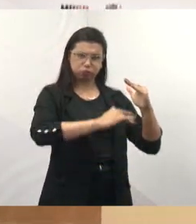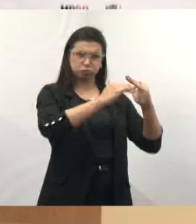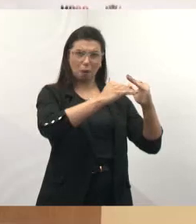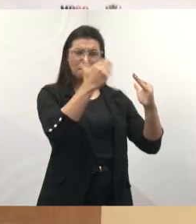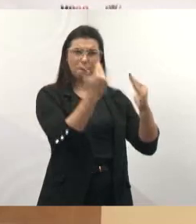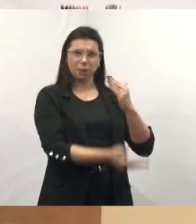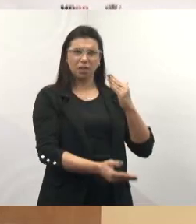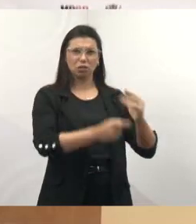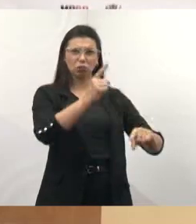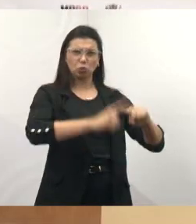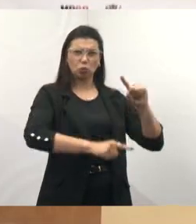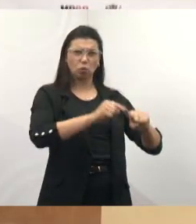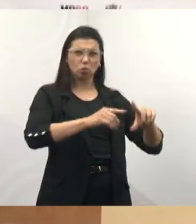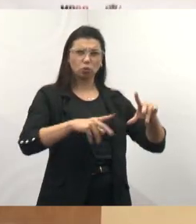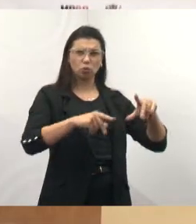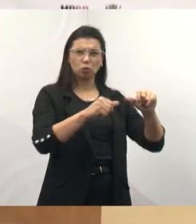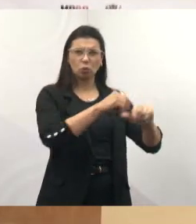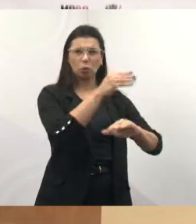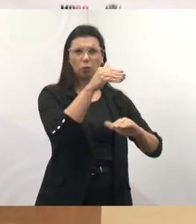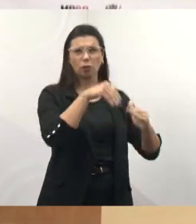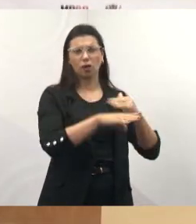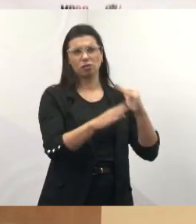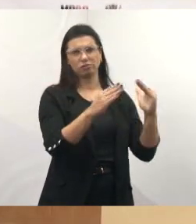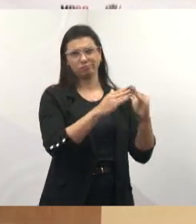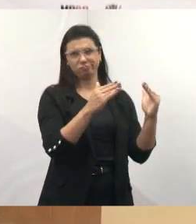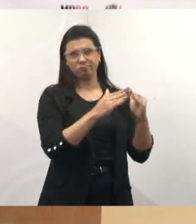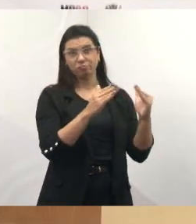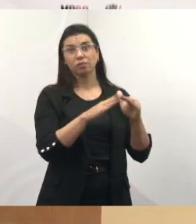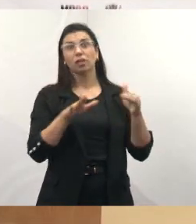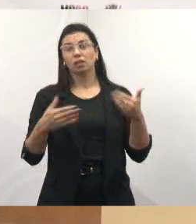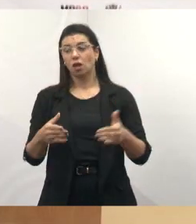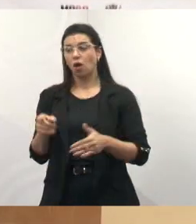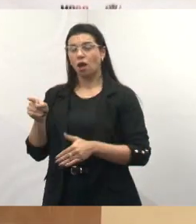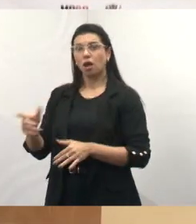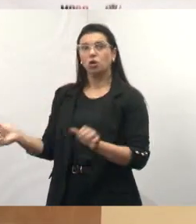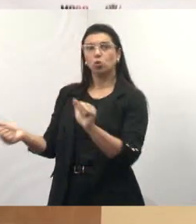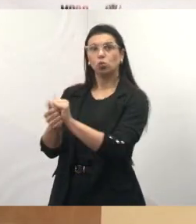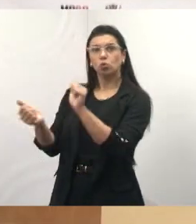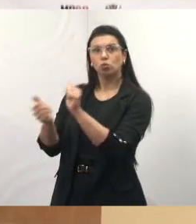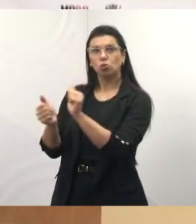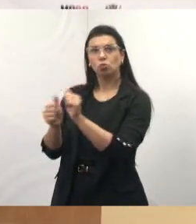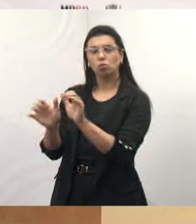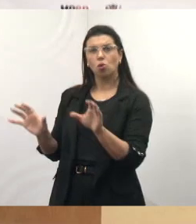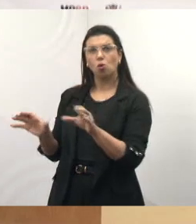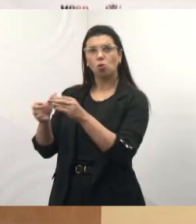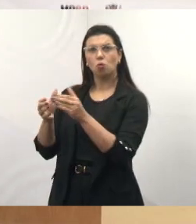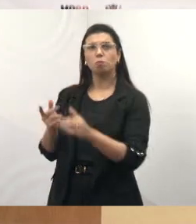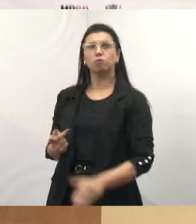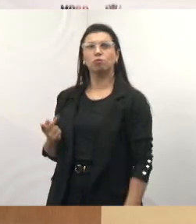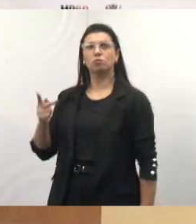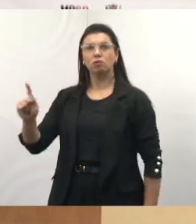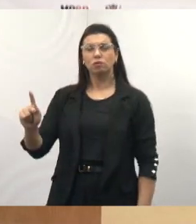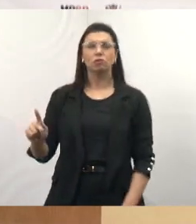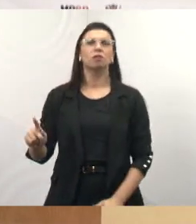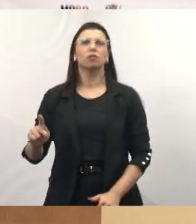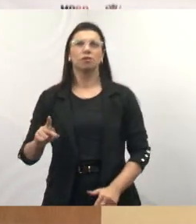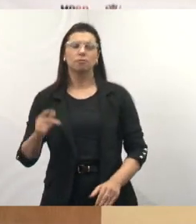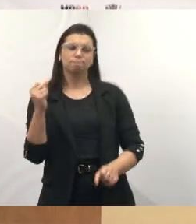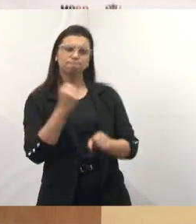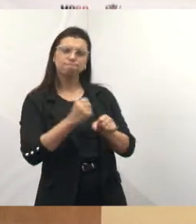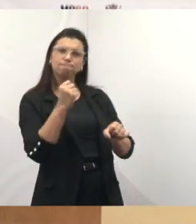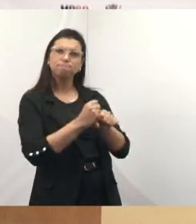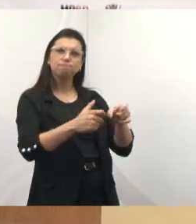com o Celso Florencio, que se mobilizou com toda a sua equipe e fizeram todo o enfrentamento para que a